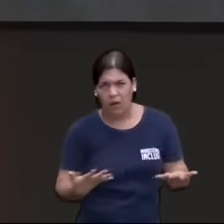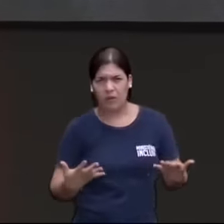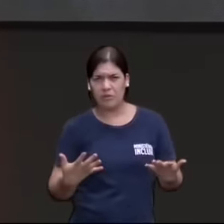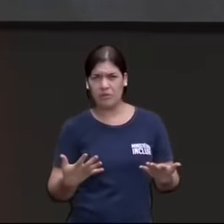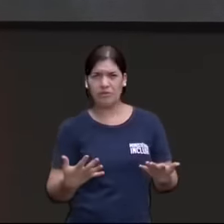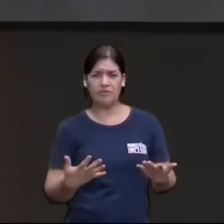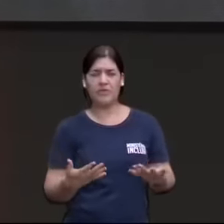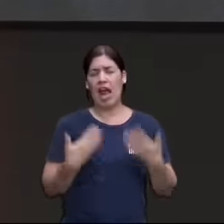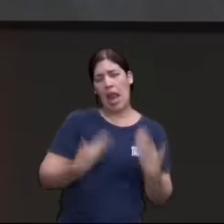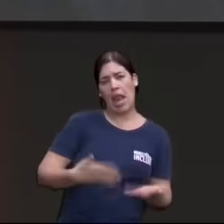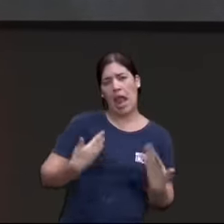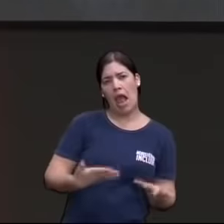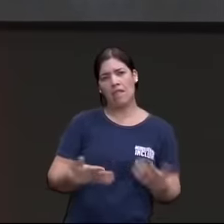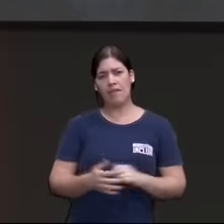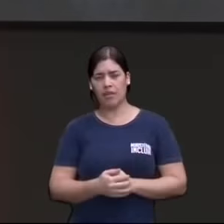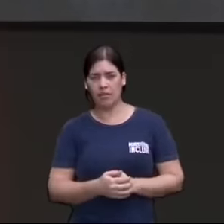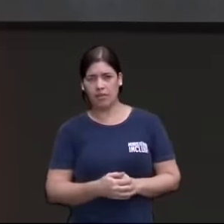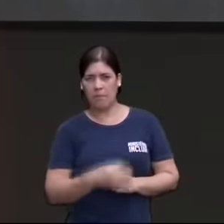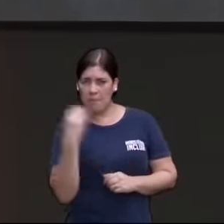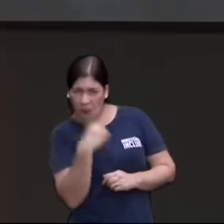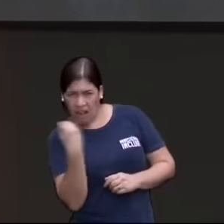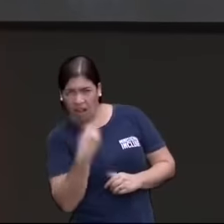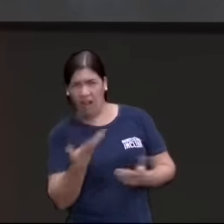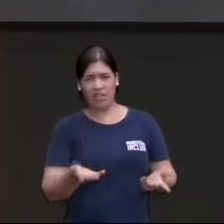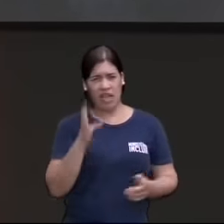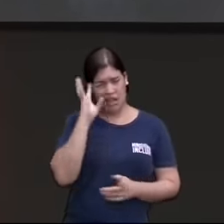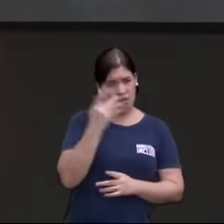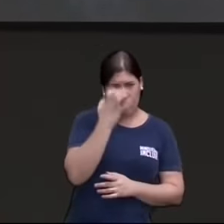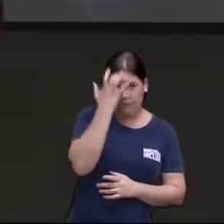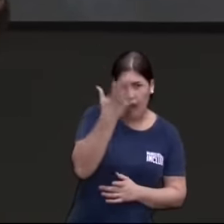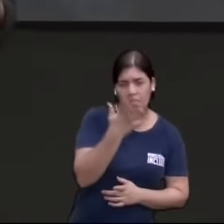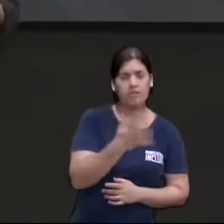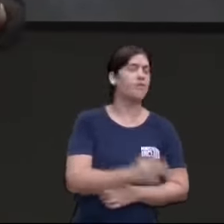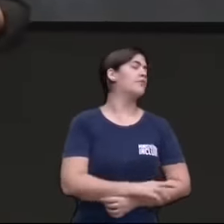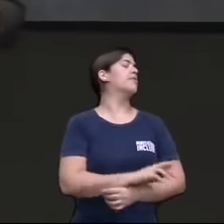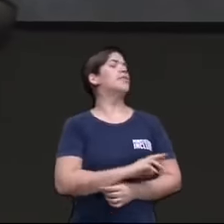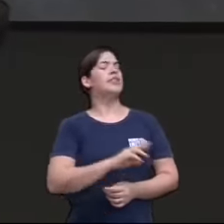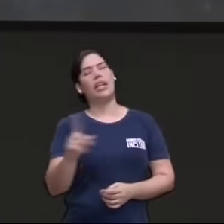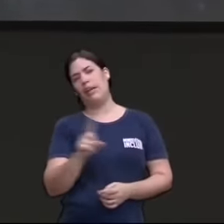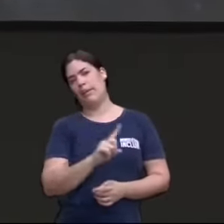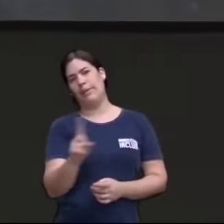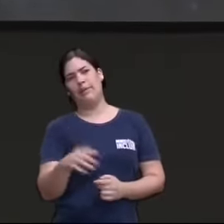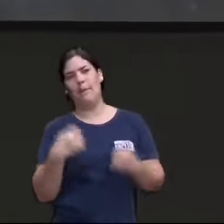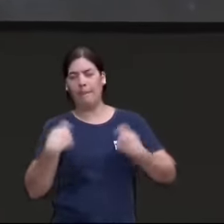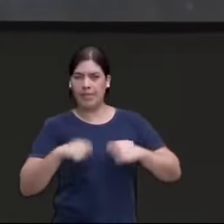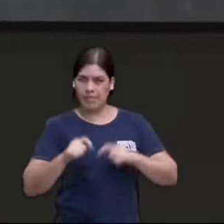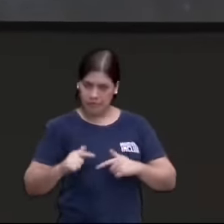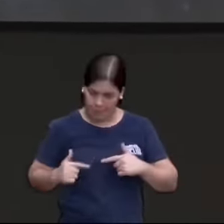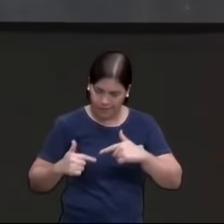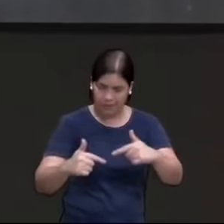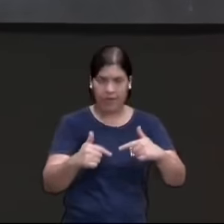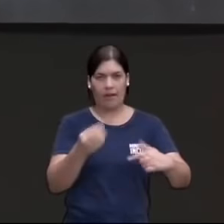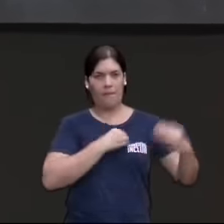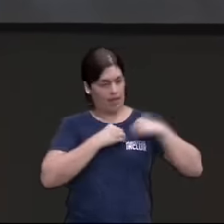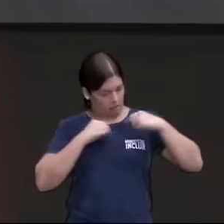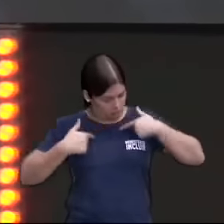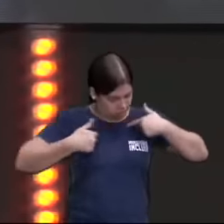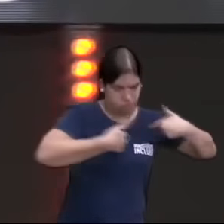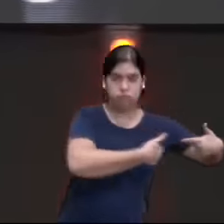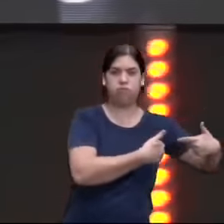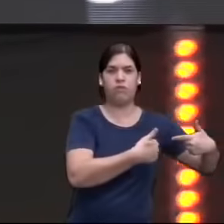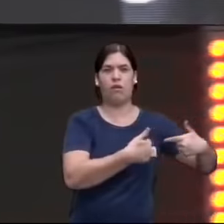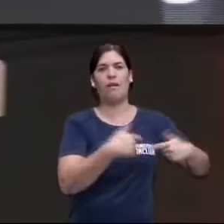pecado é mamata? Que a gente resolve fácil? Não. Nós precisamos enfrentar o pecado, porque ele nos